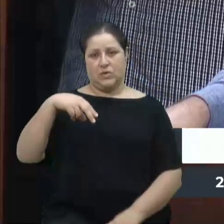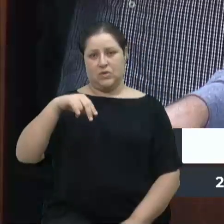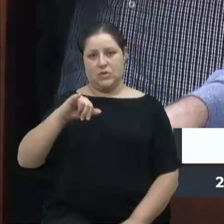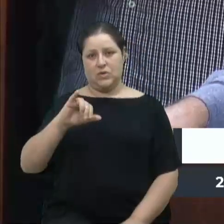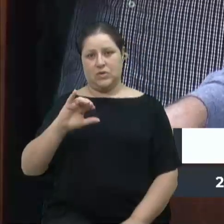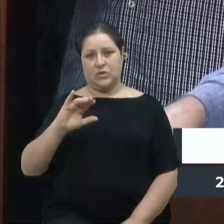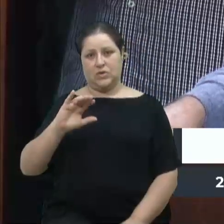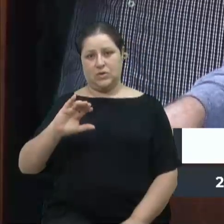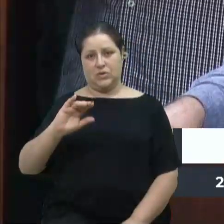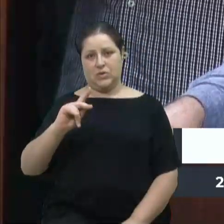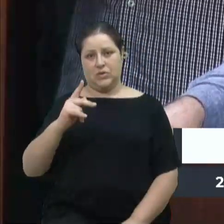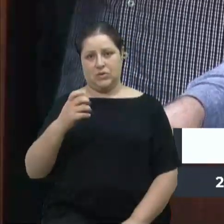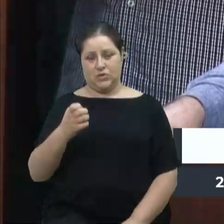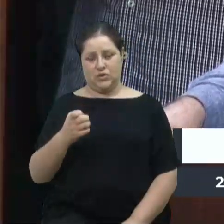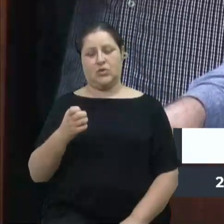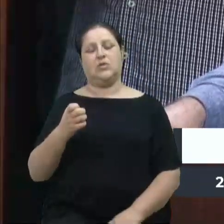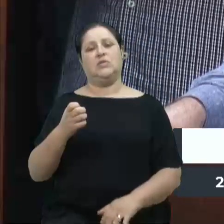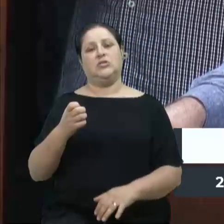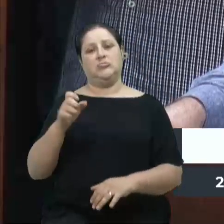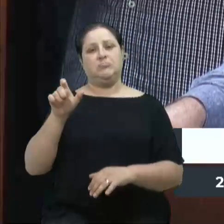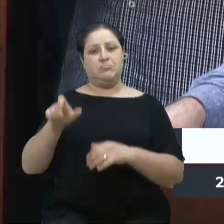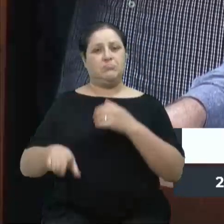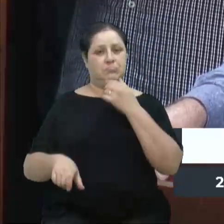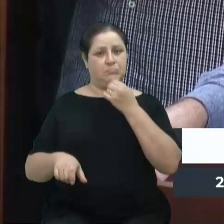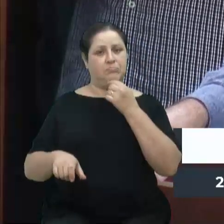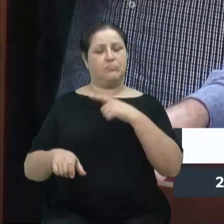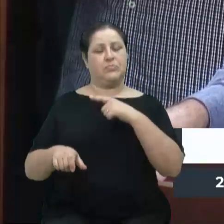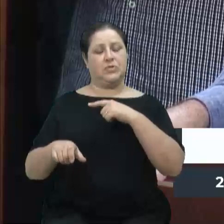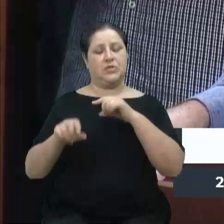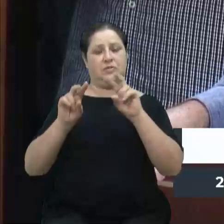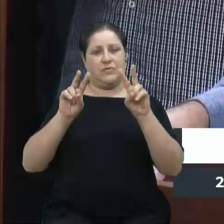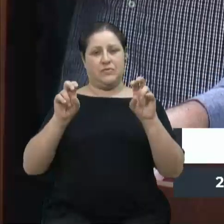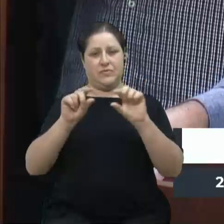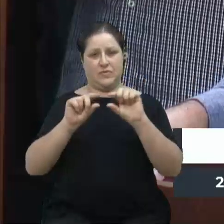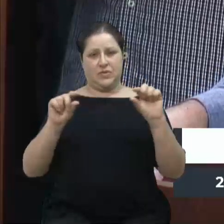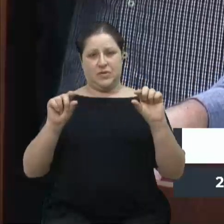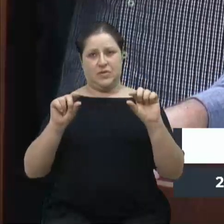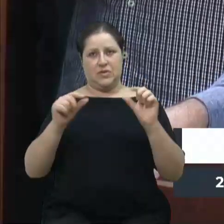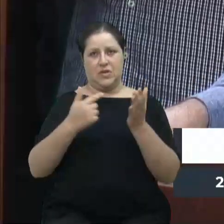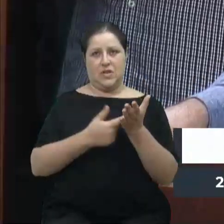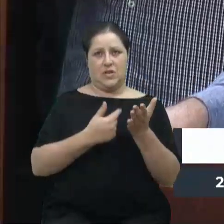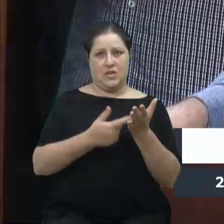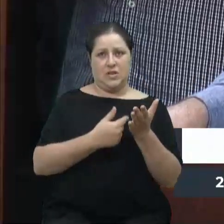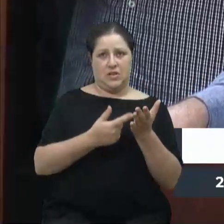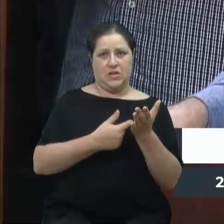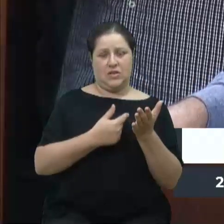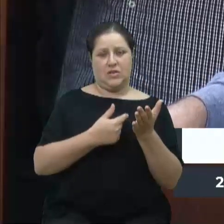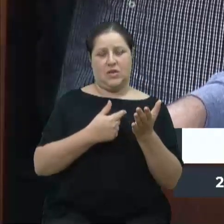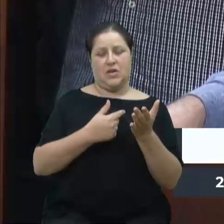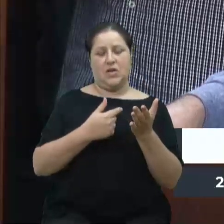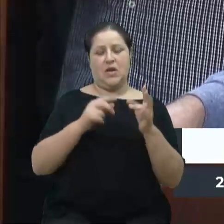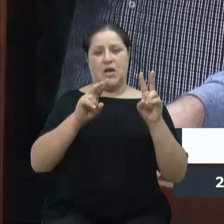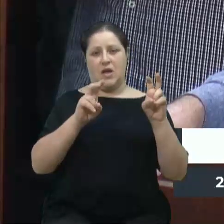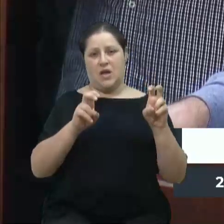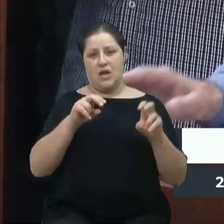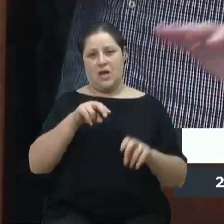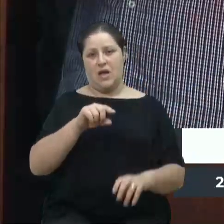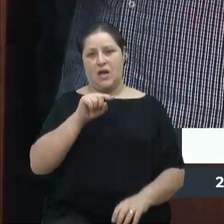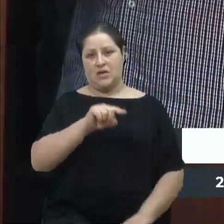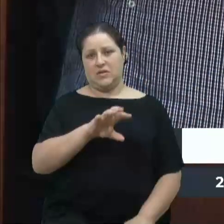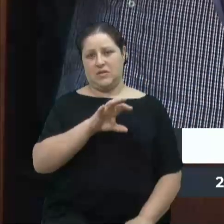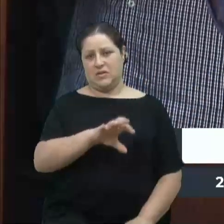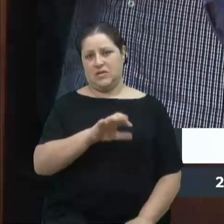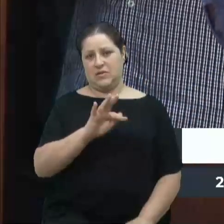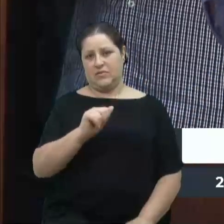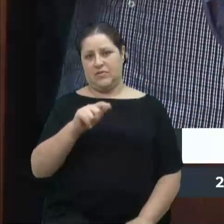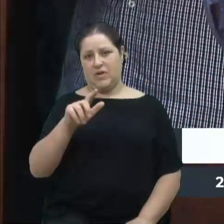e o Nietzsche tem uma expressão no livro Assim Fala Zaratustra, que é o